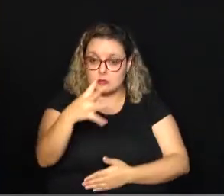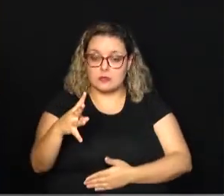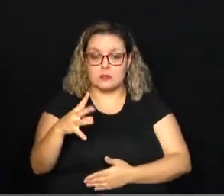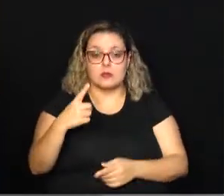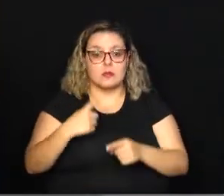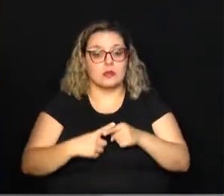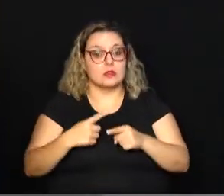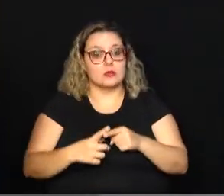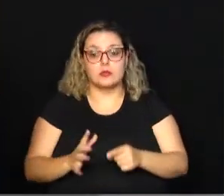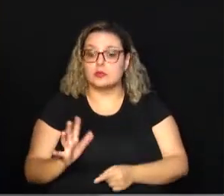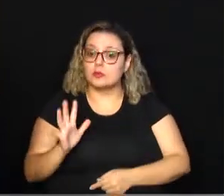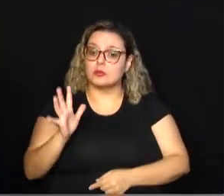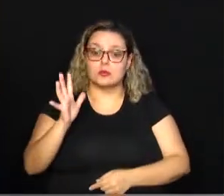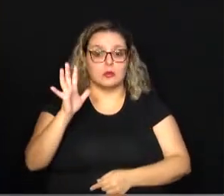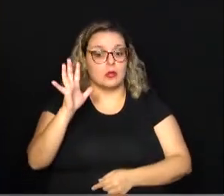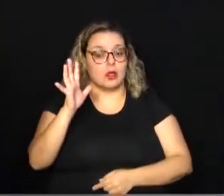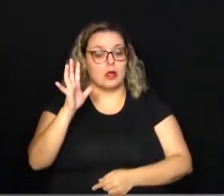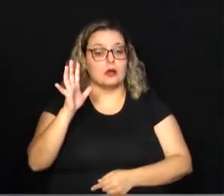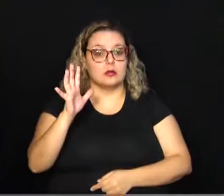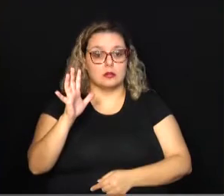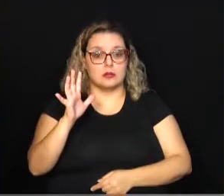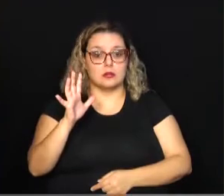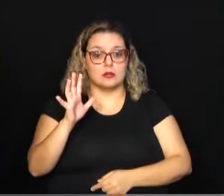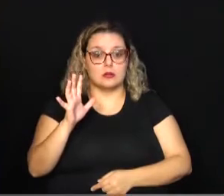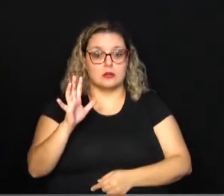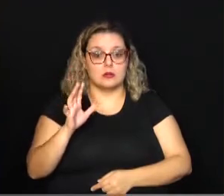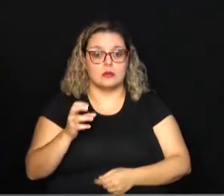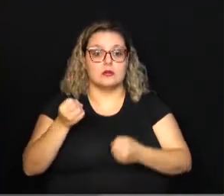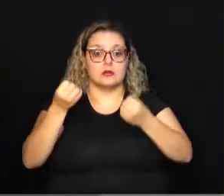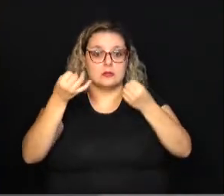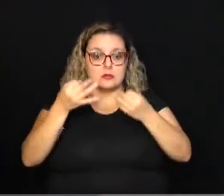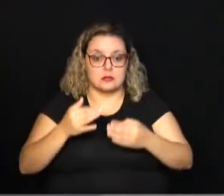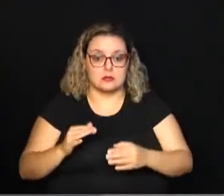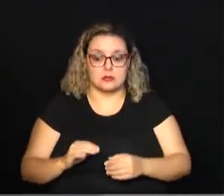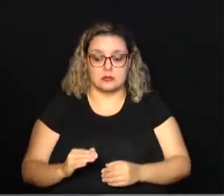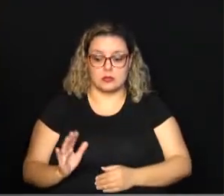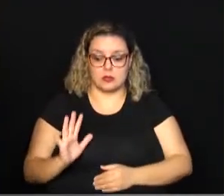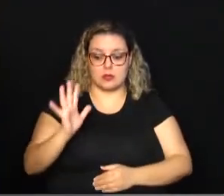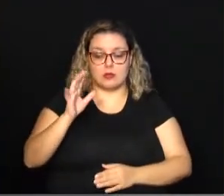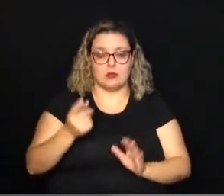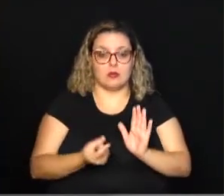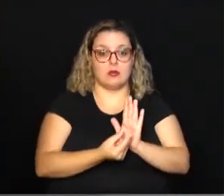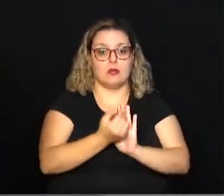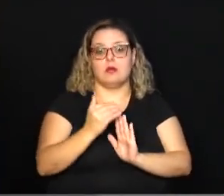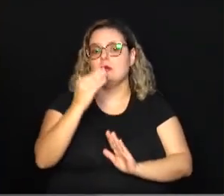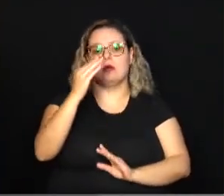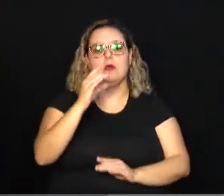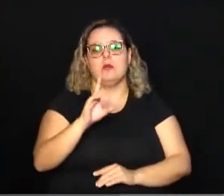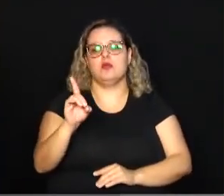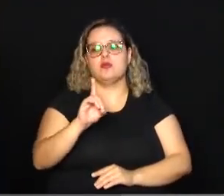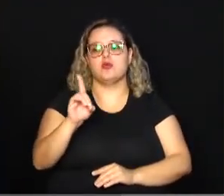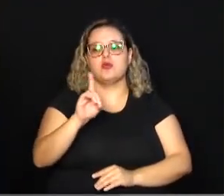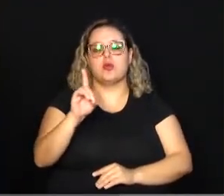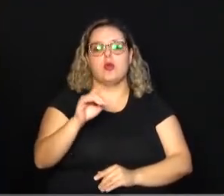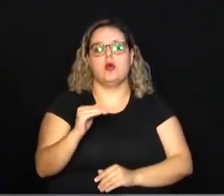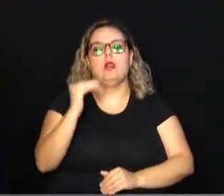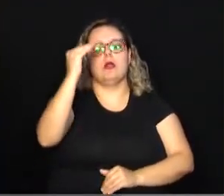nós não podemos utilizar e justificar que o aumento é por conta, por exemplo, do dólar que tem subido. Eu acho que